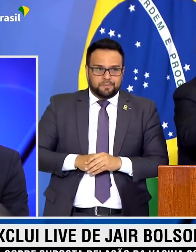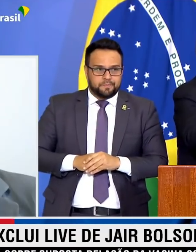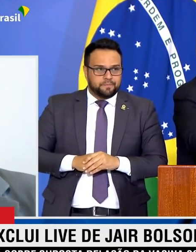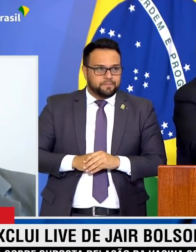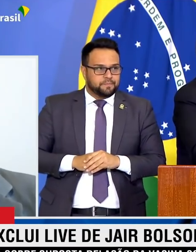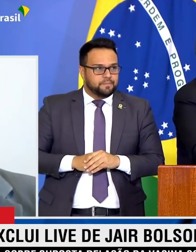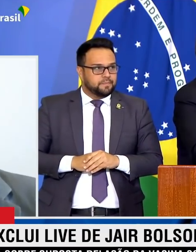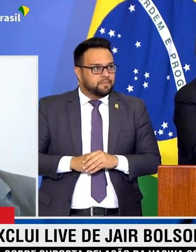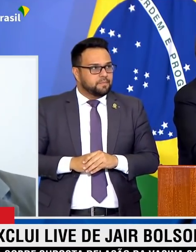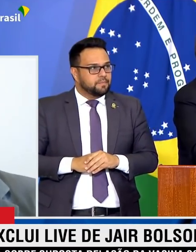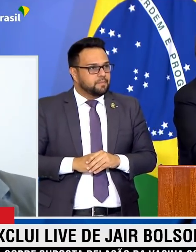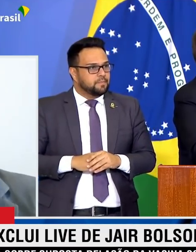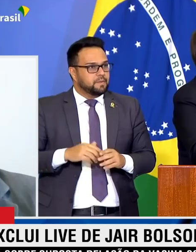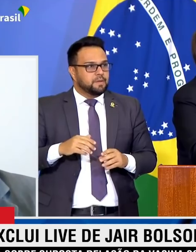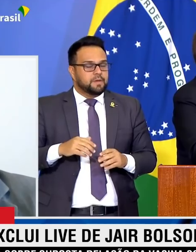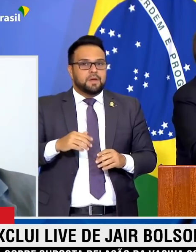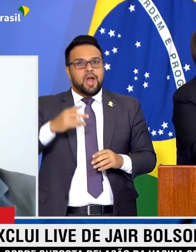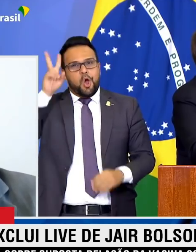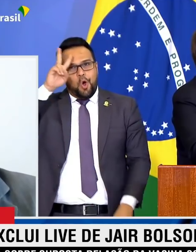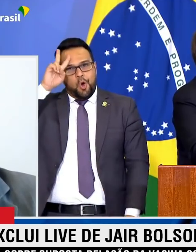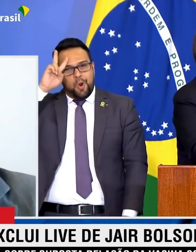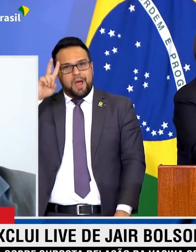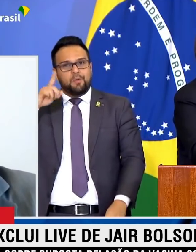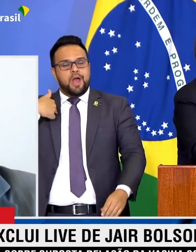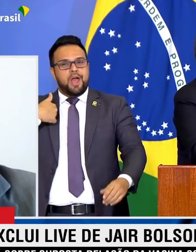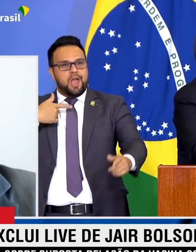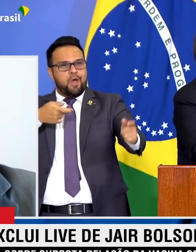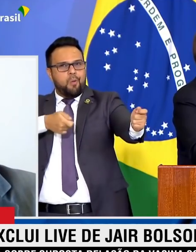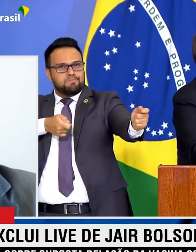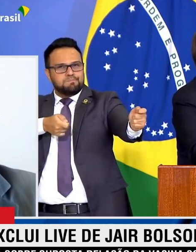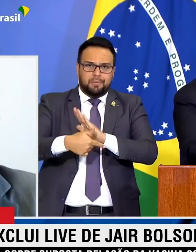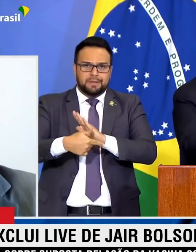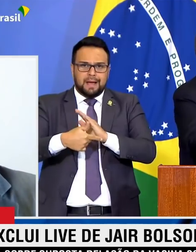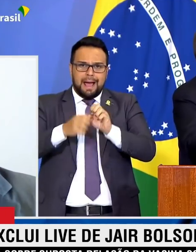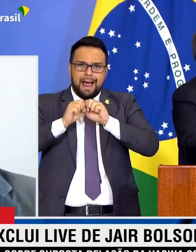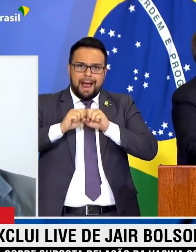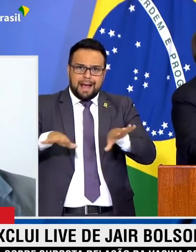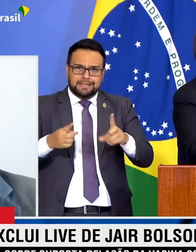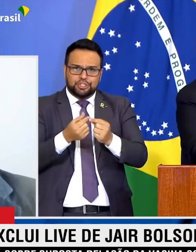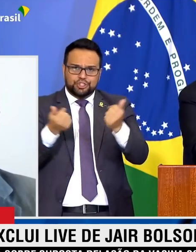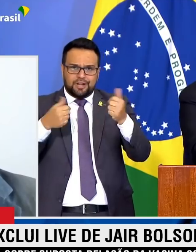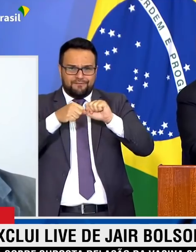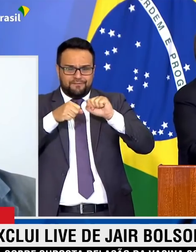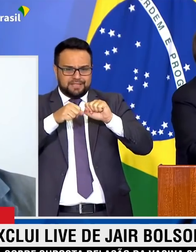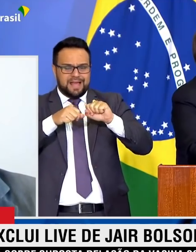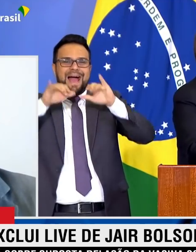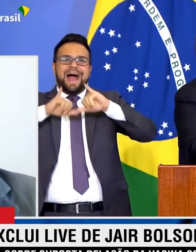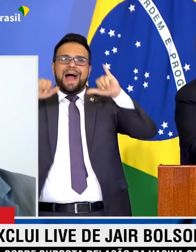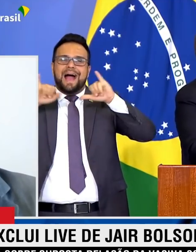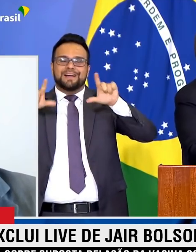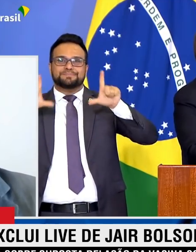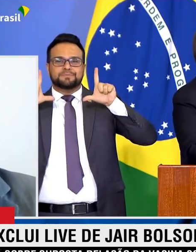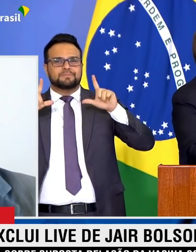O Marcelo é bem complicado porque assim porque falar disso o que falar disso né